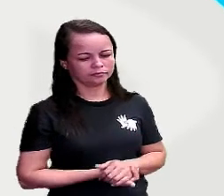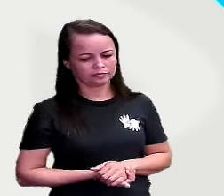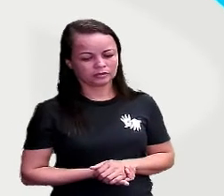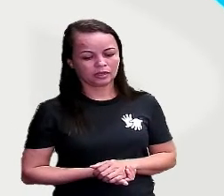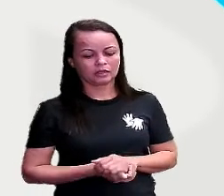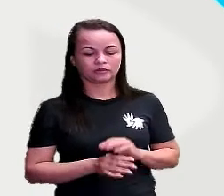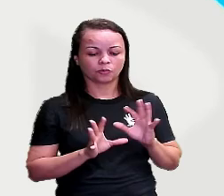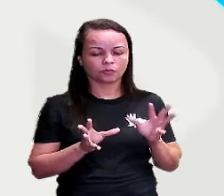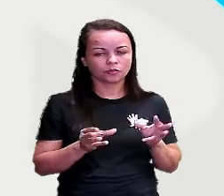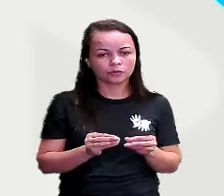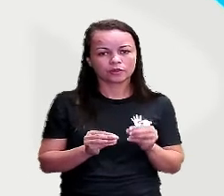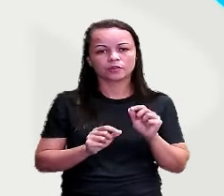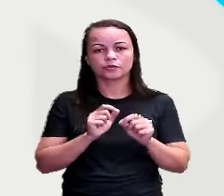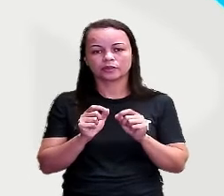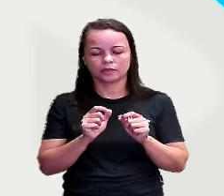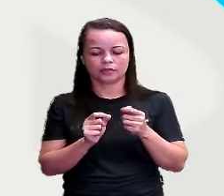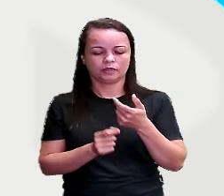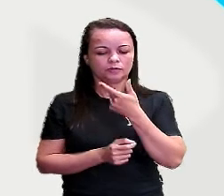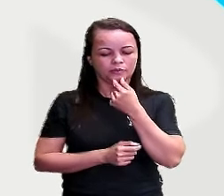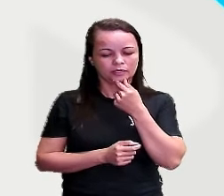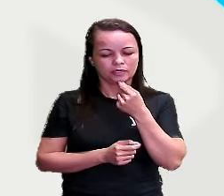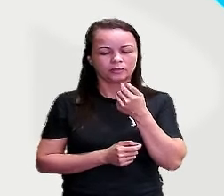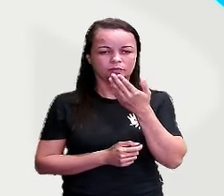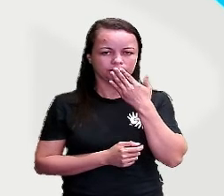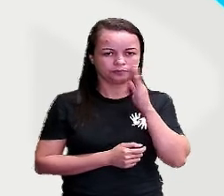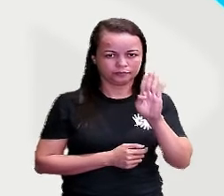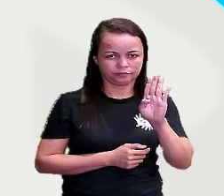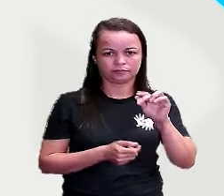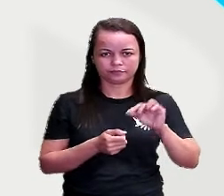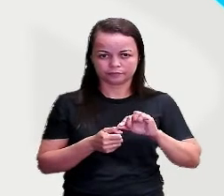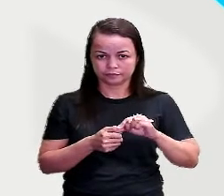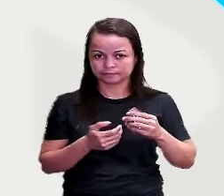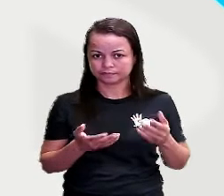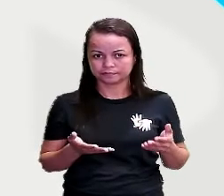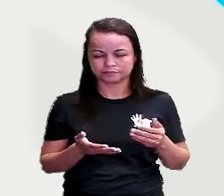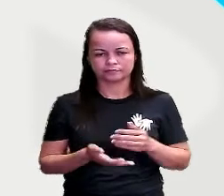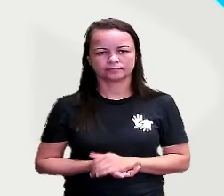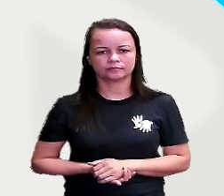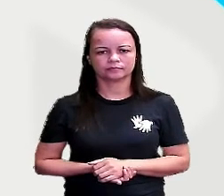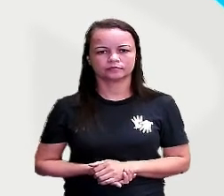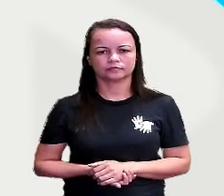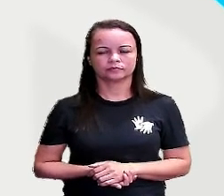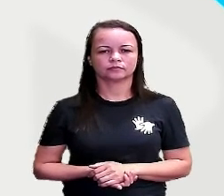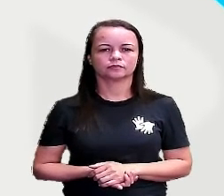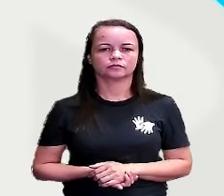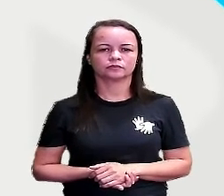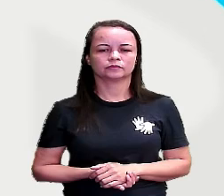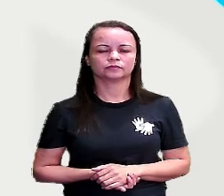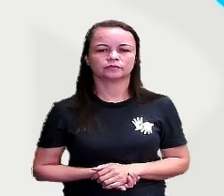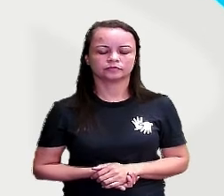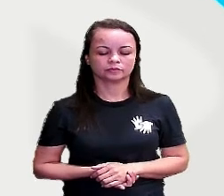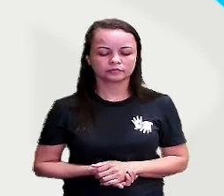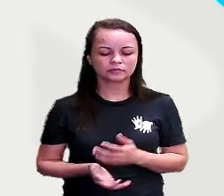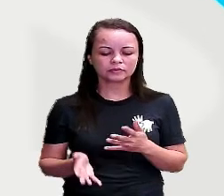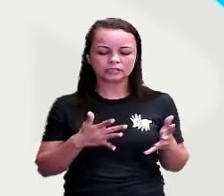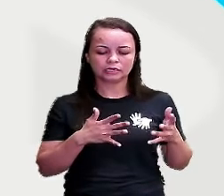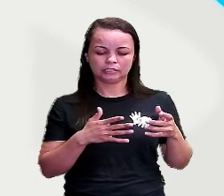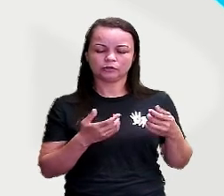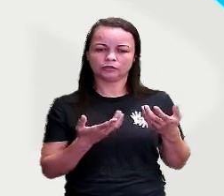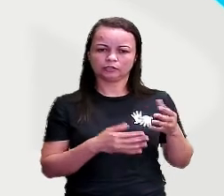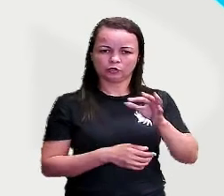ele conseguiu realizar o que prometeu Ele não atendeu às expectativas do